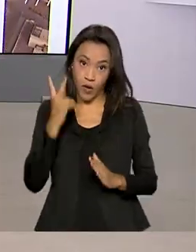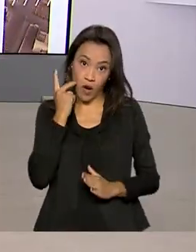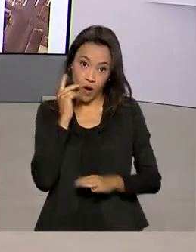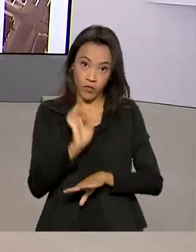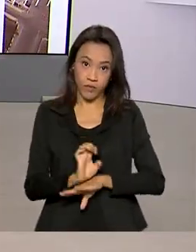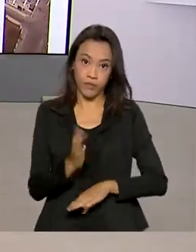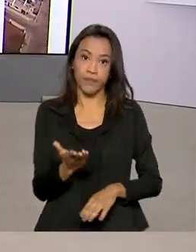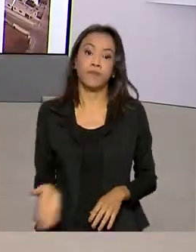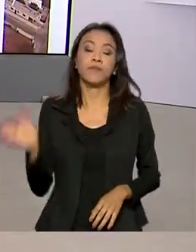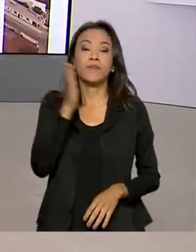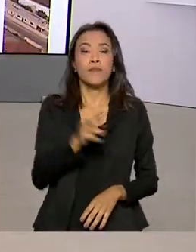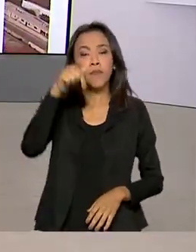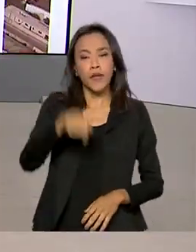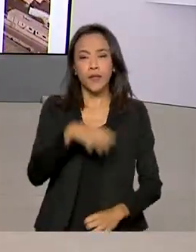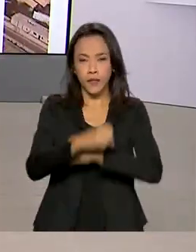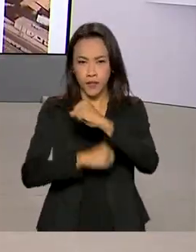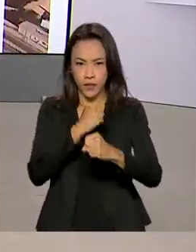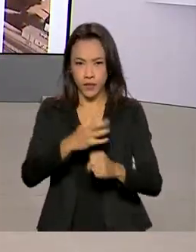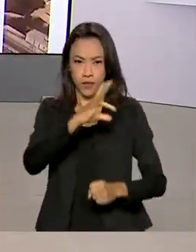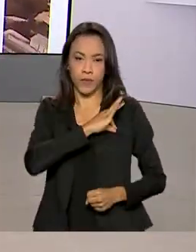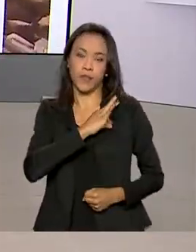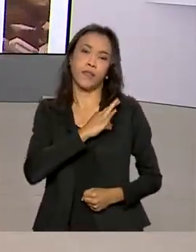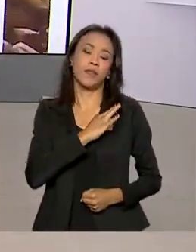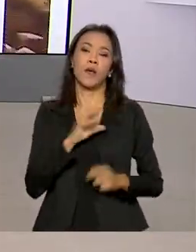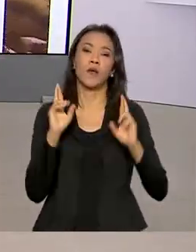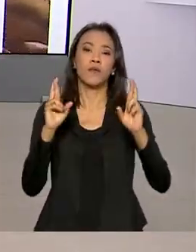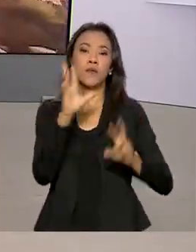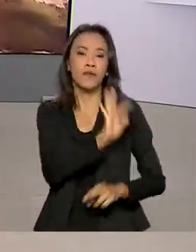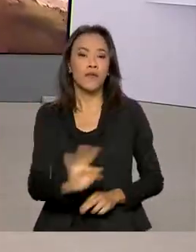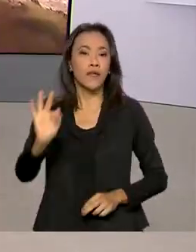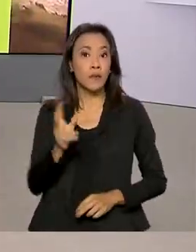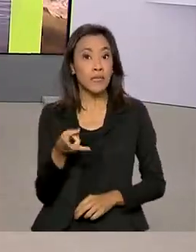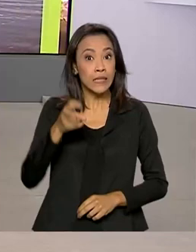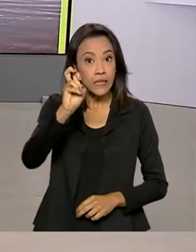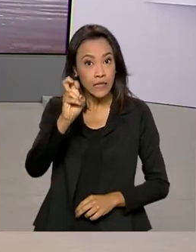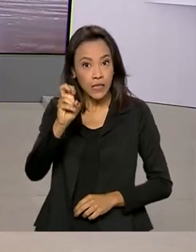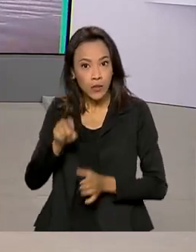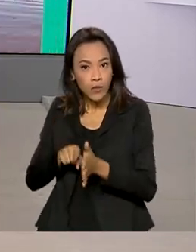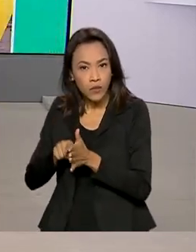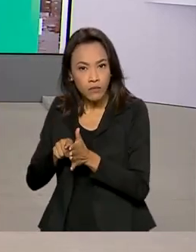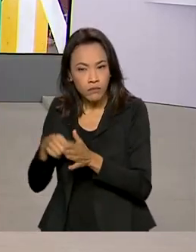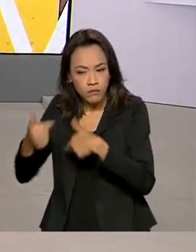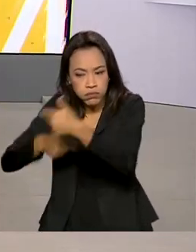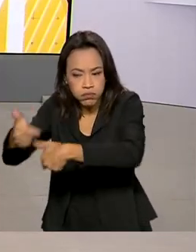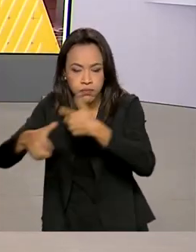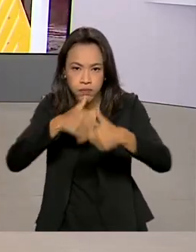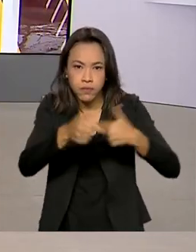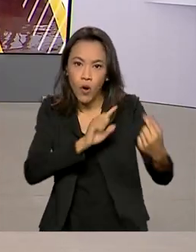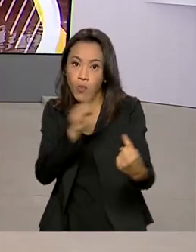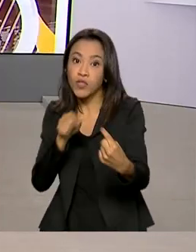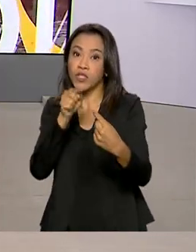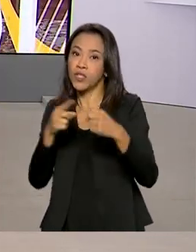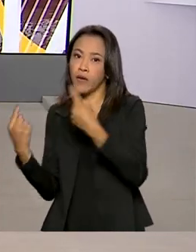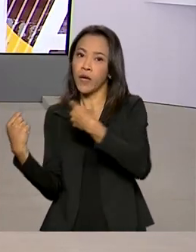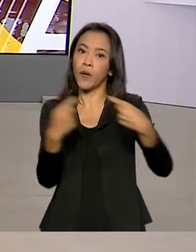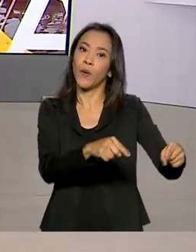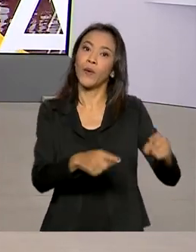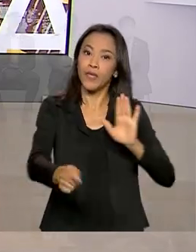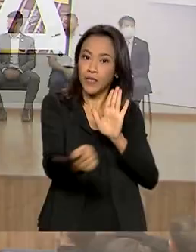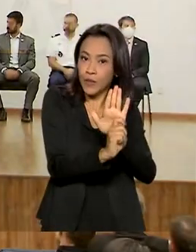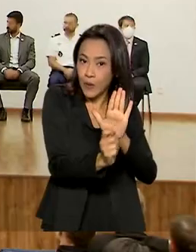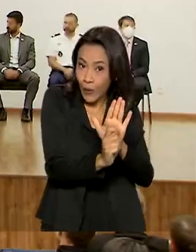Este ano, a Polícia Rodoviária Federal vai realizar 5 grandes operações em todo o país. A meta é o combate às drogas e ao crime